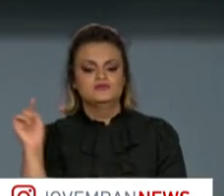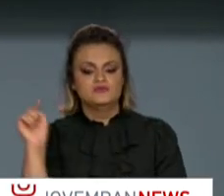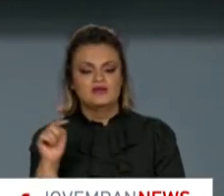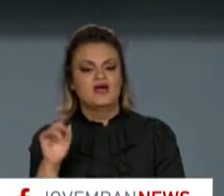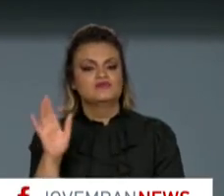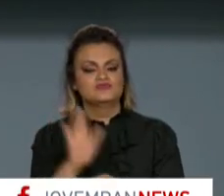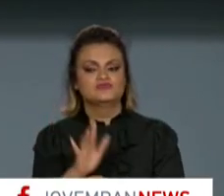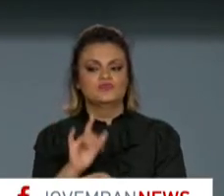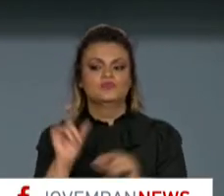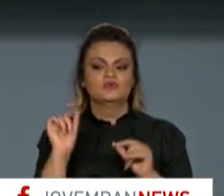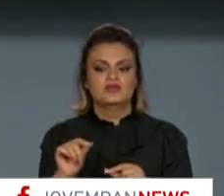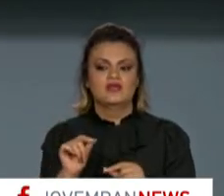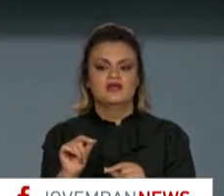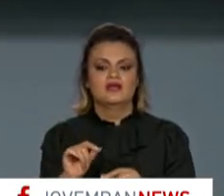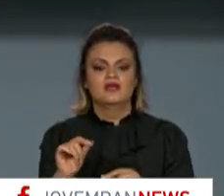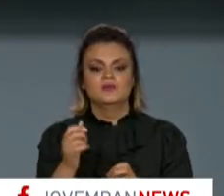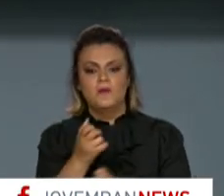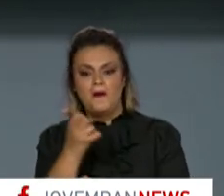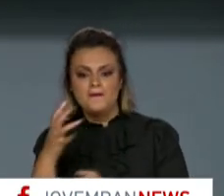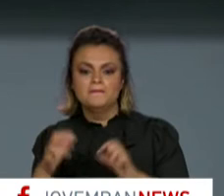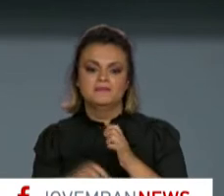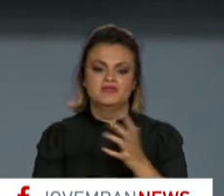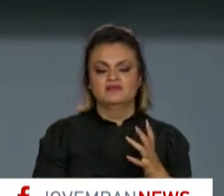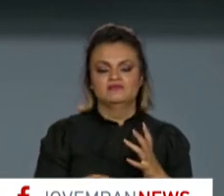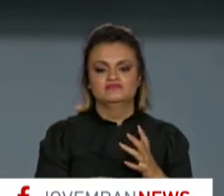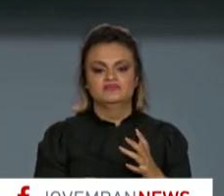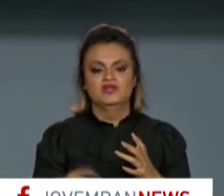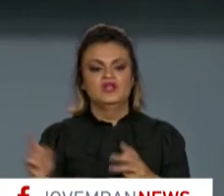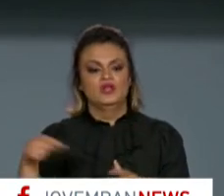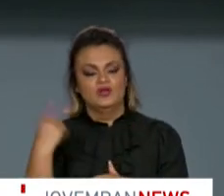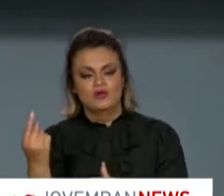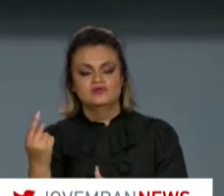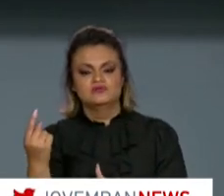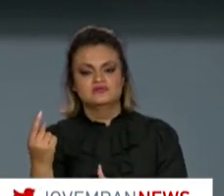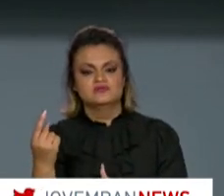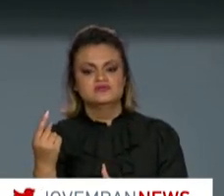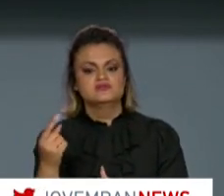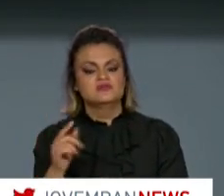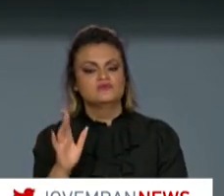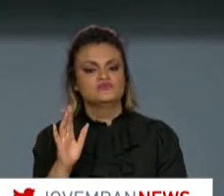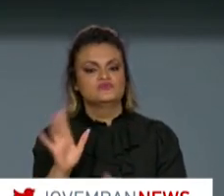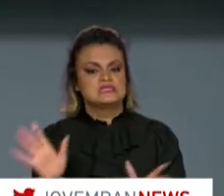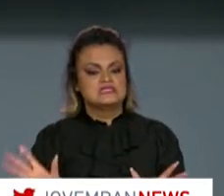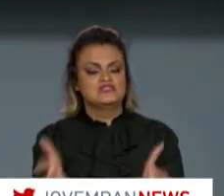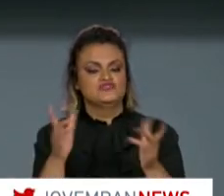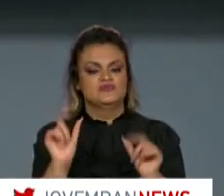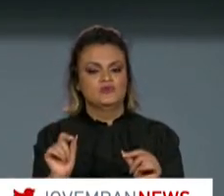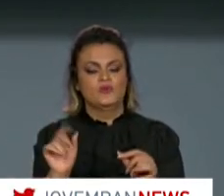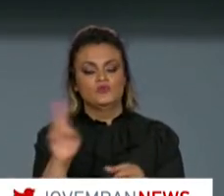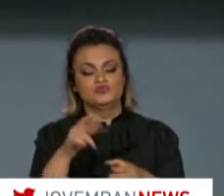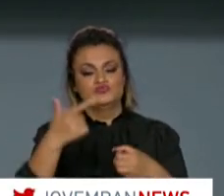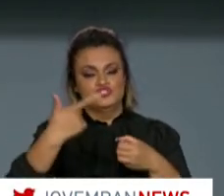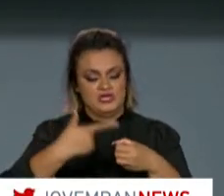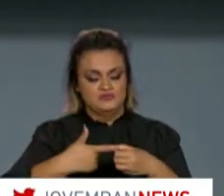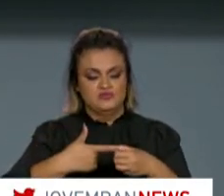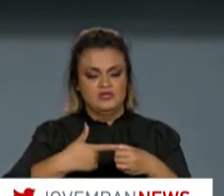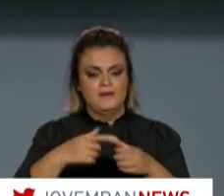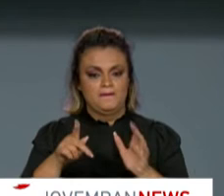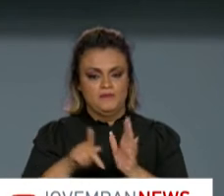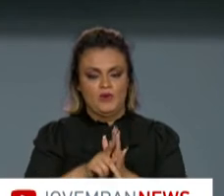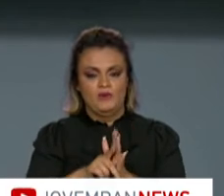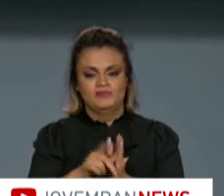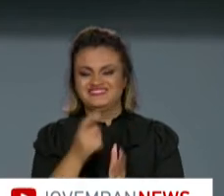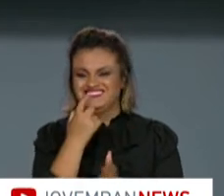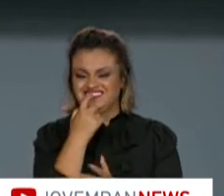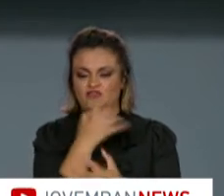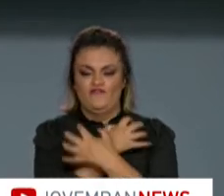a um princípio ambiental. Porque nós estamos favorecendo... acompanhando a coletiva de Haddad em Brasília e nesta terça-feira, no momento, são